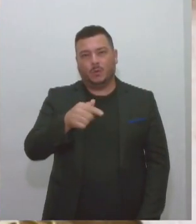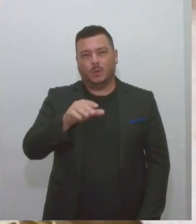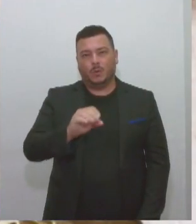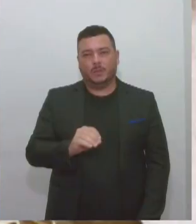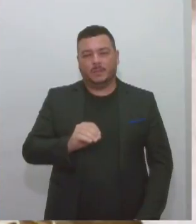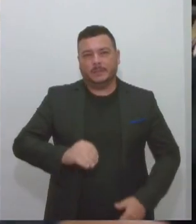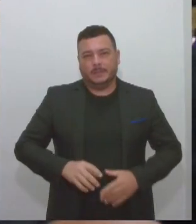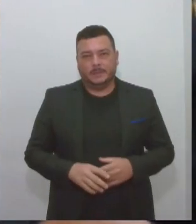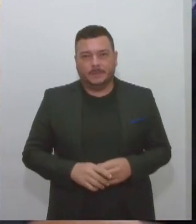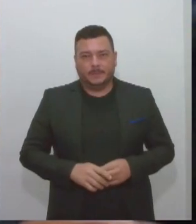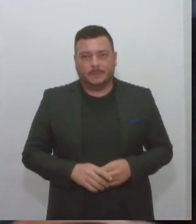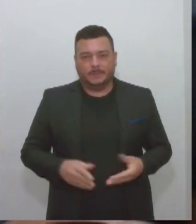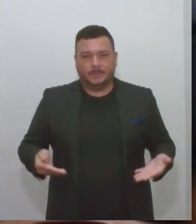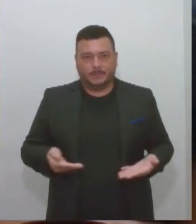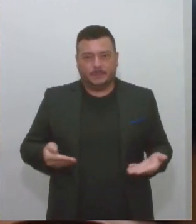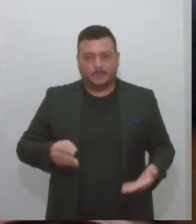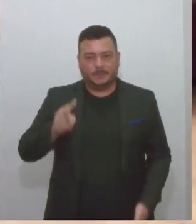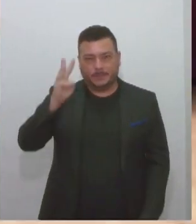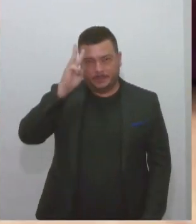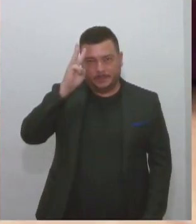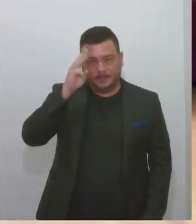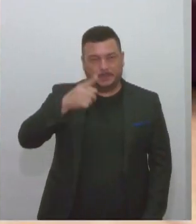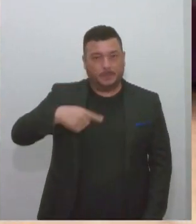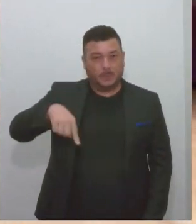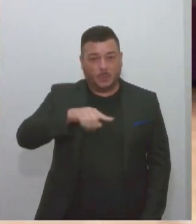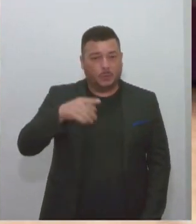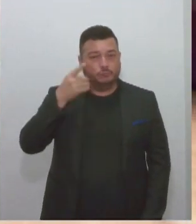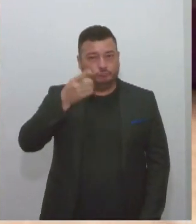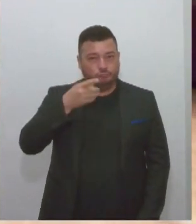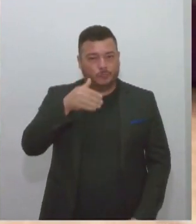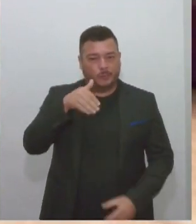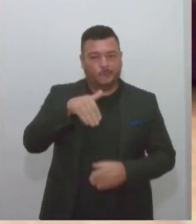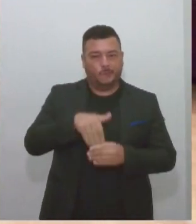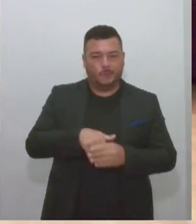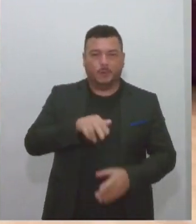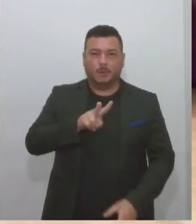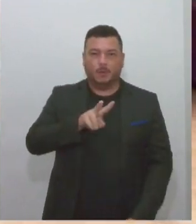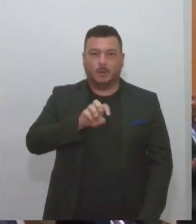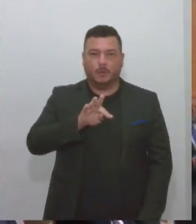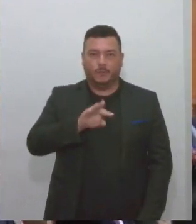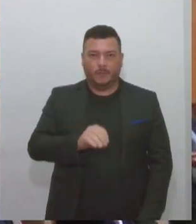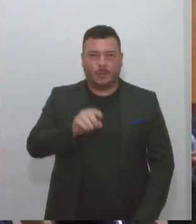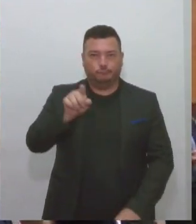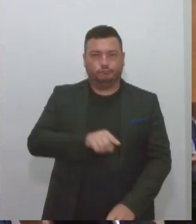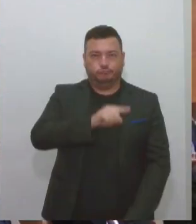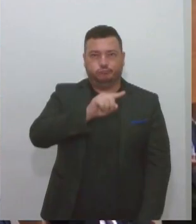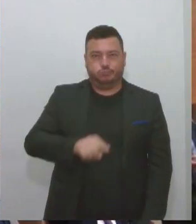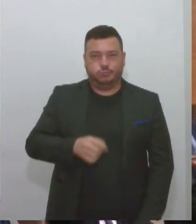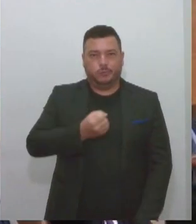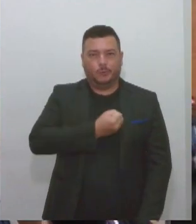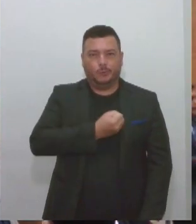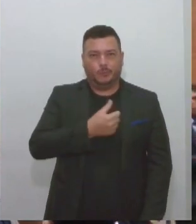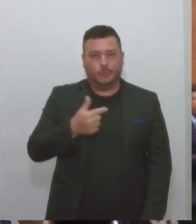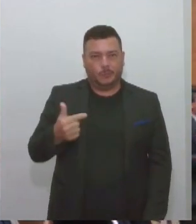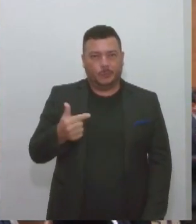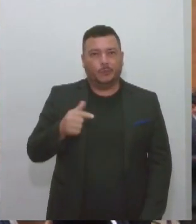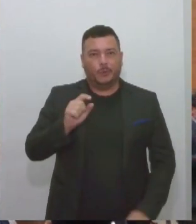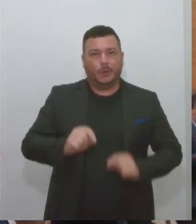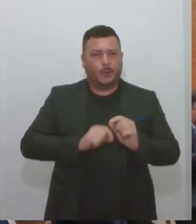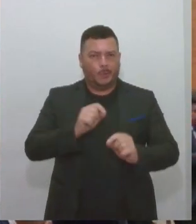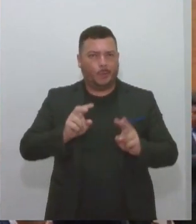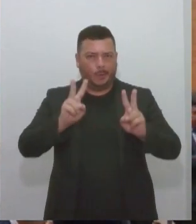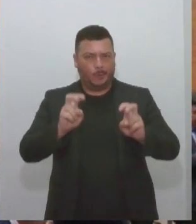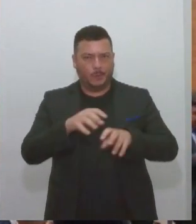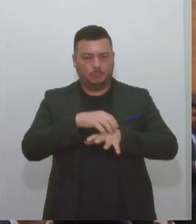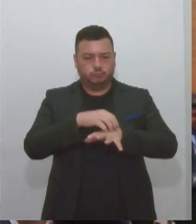Nesta terça-feira, os deputados também votaram o veto governamental número 2, que trata do transporte intermunicipal